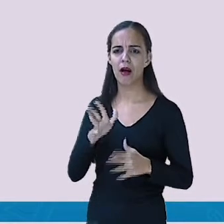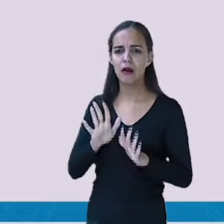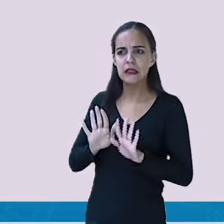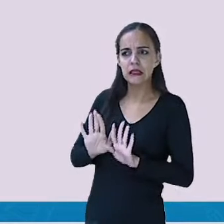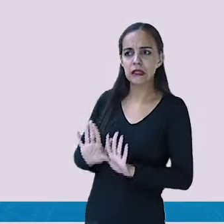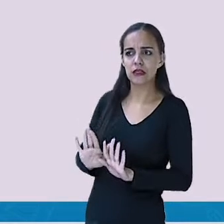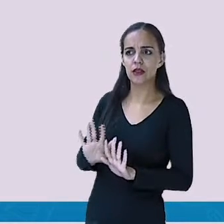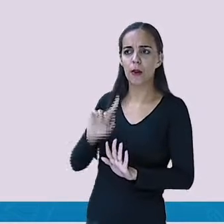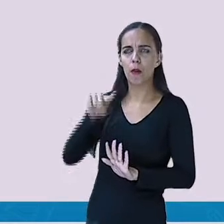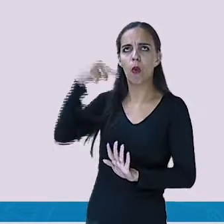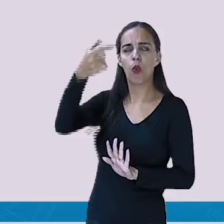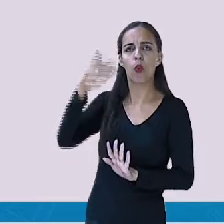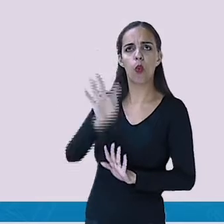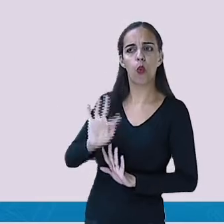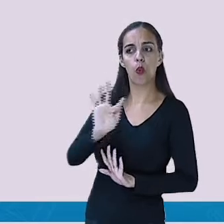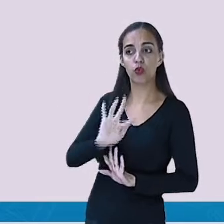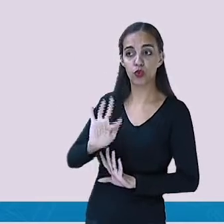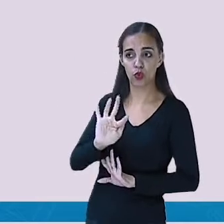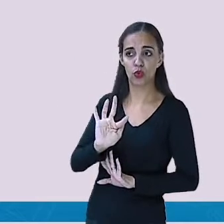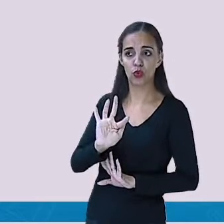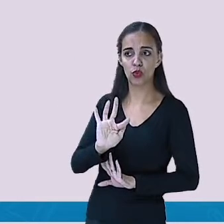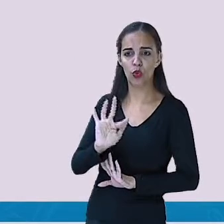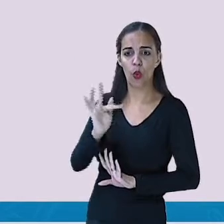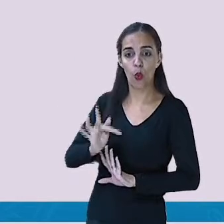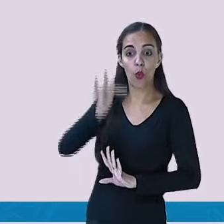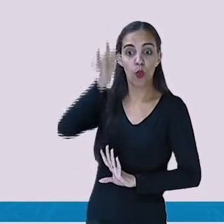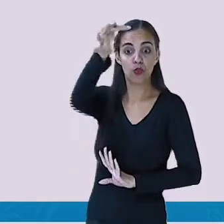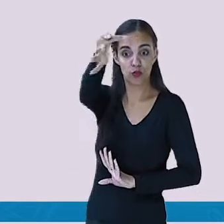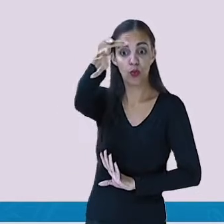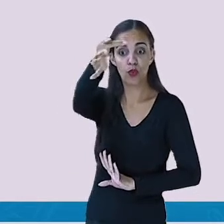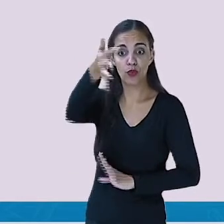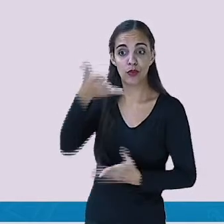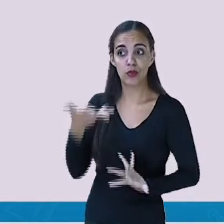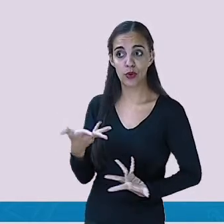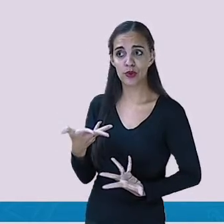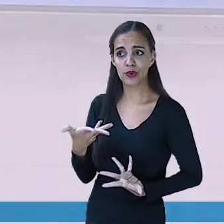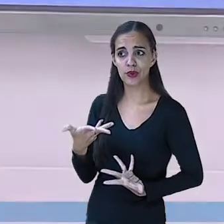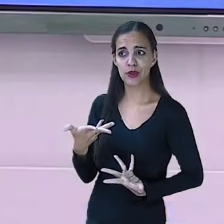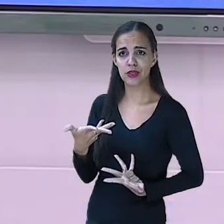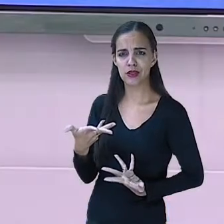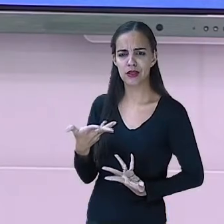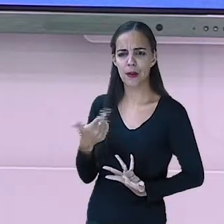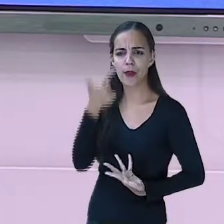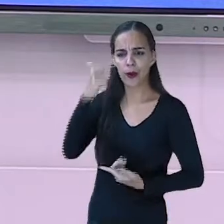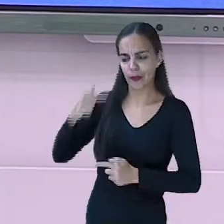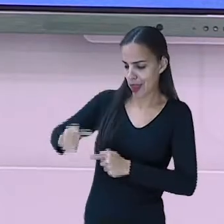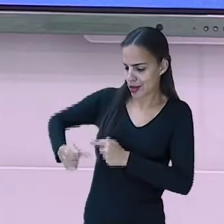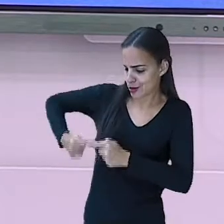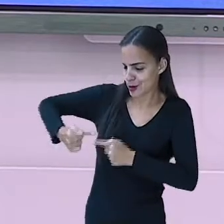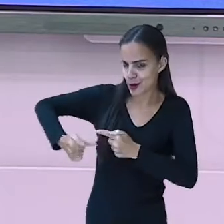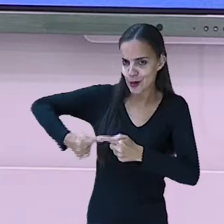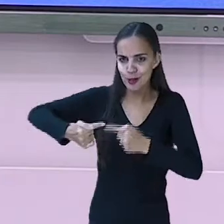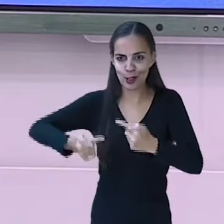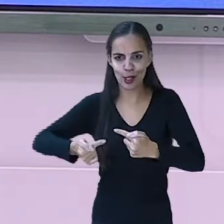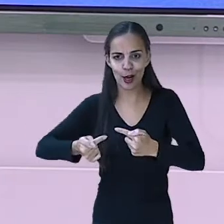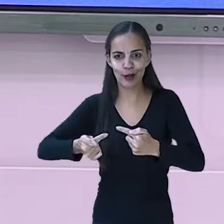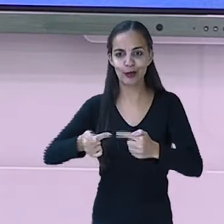deixar para outros que virão, para outras gerações,